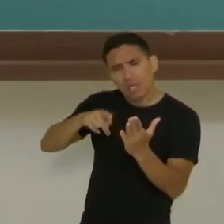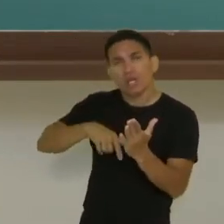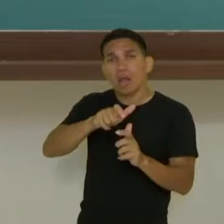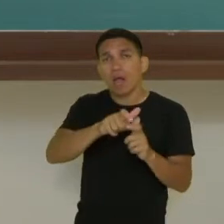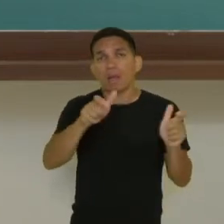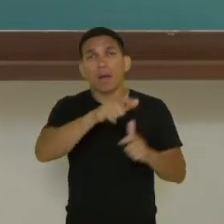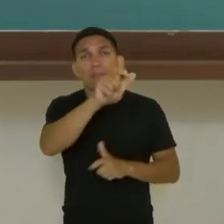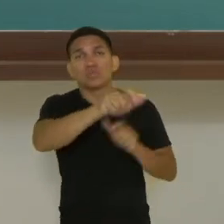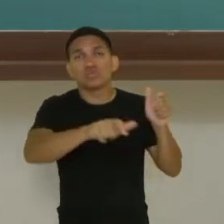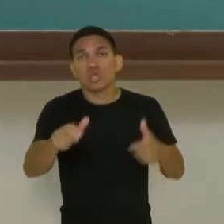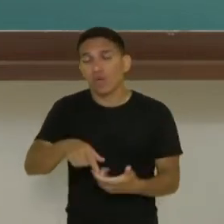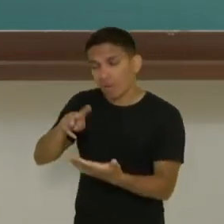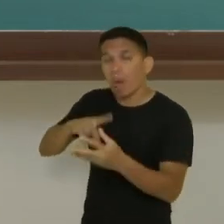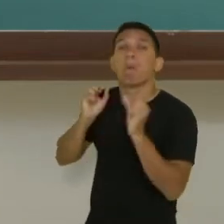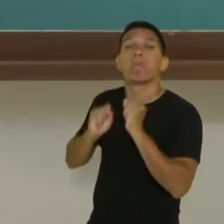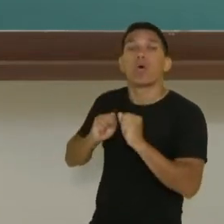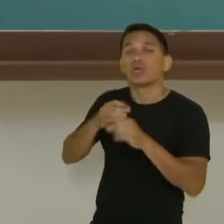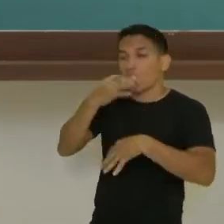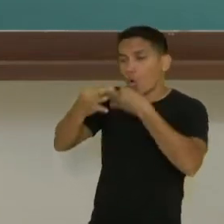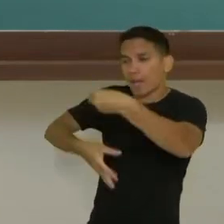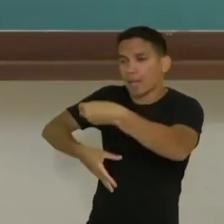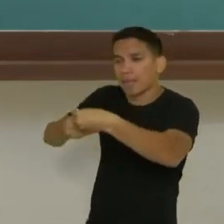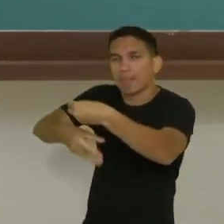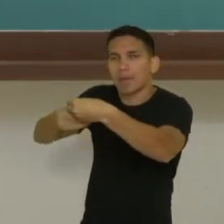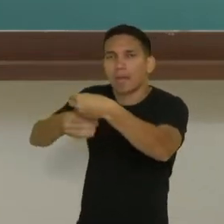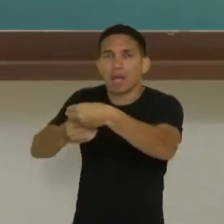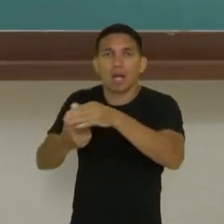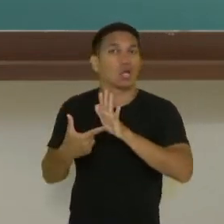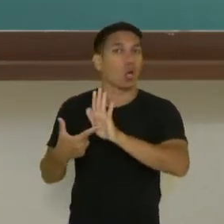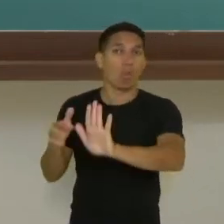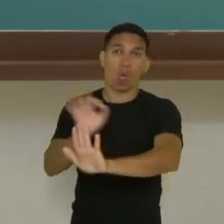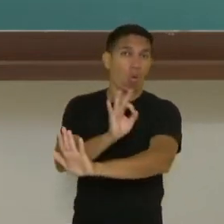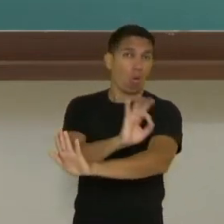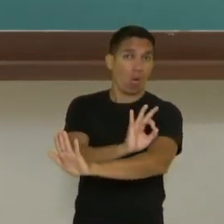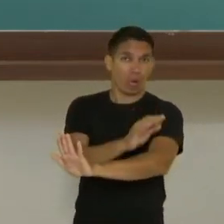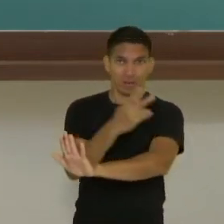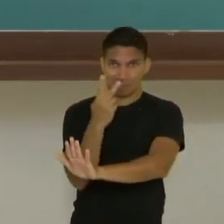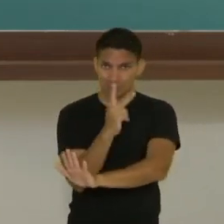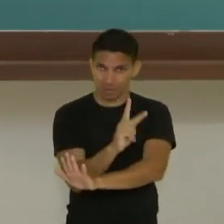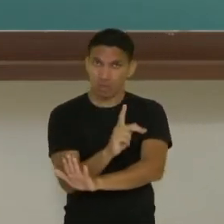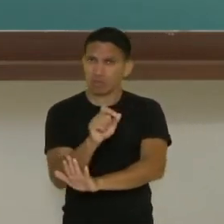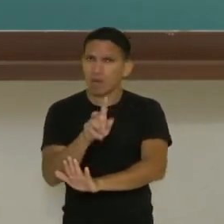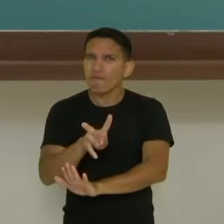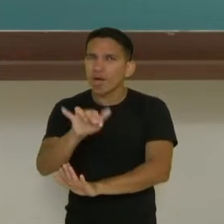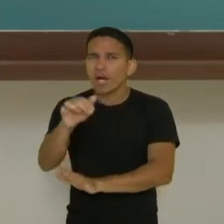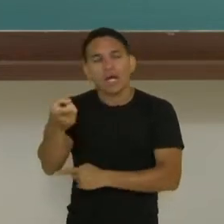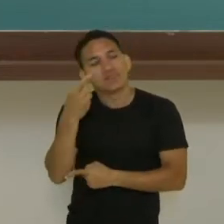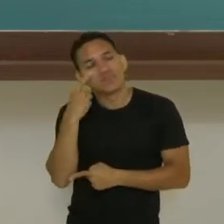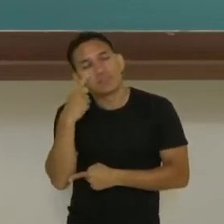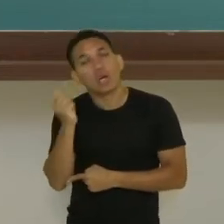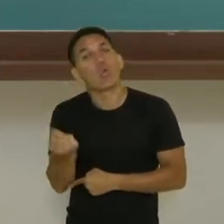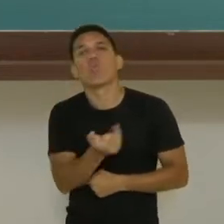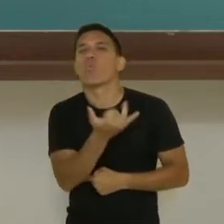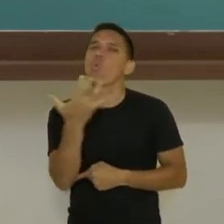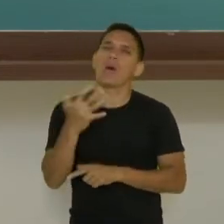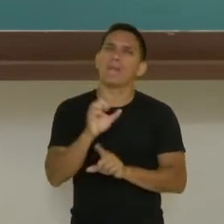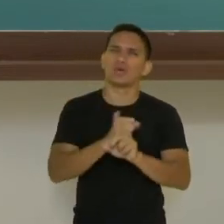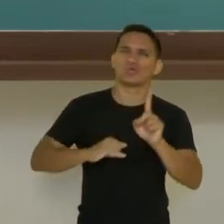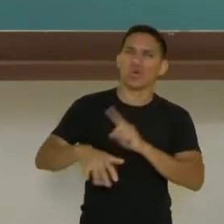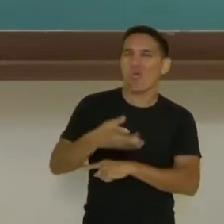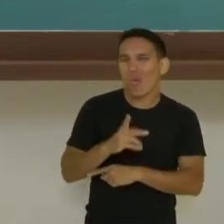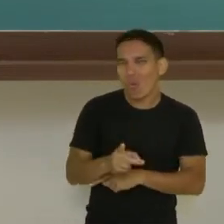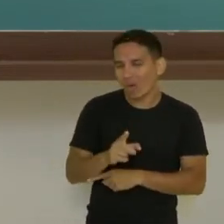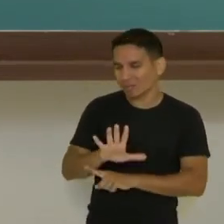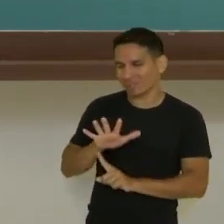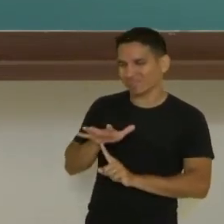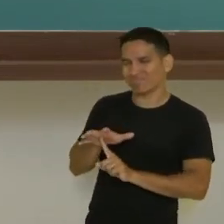leitores podem dar sua opinião sem se identificar, você vai ver o quanto a sociedade ainda é machista, o